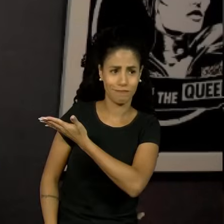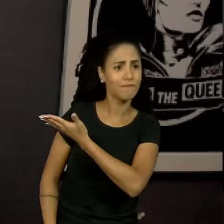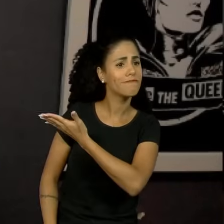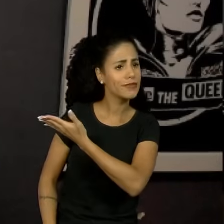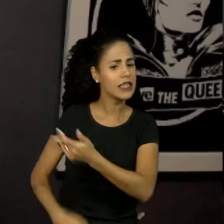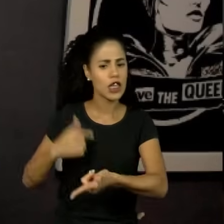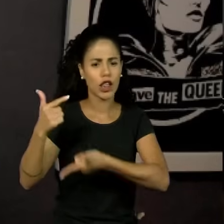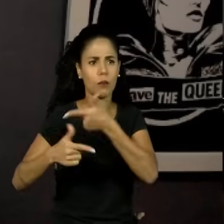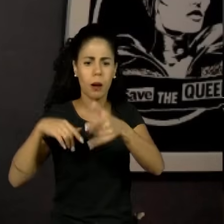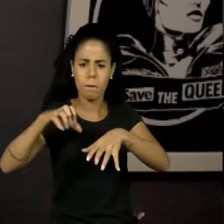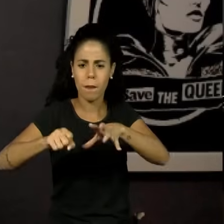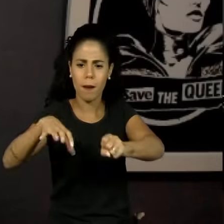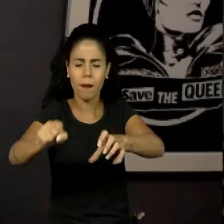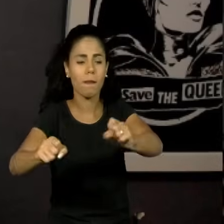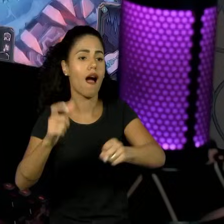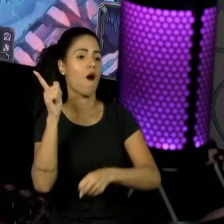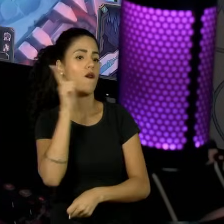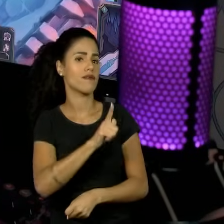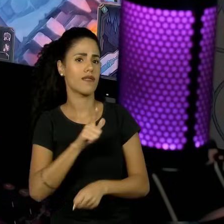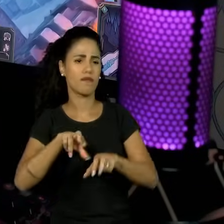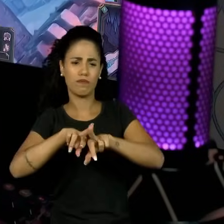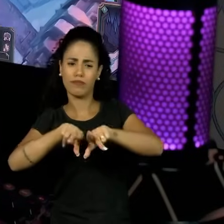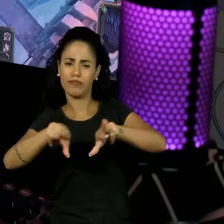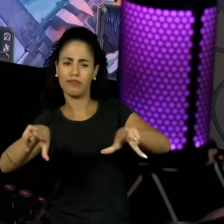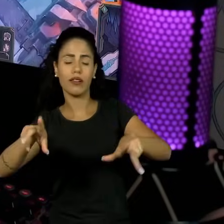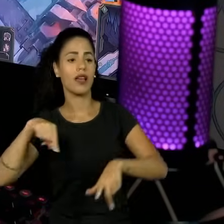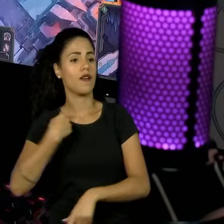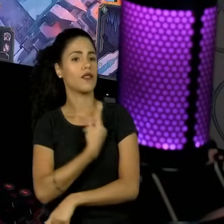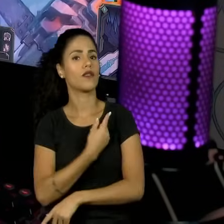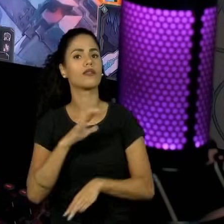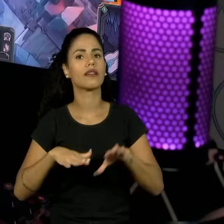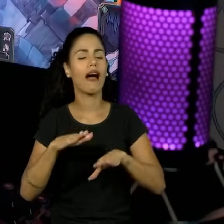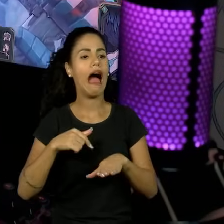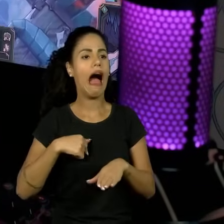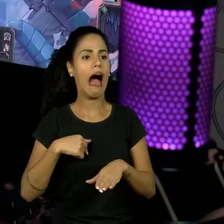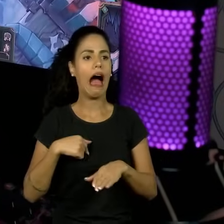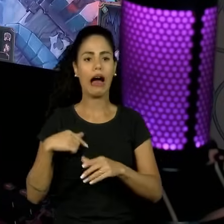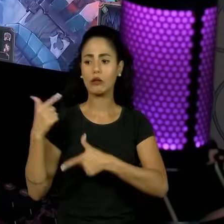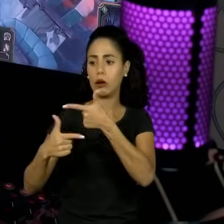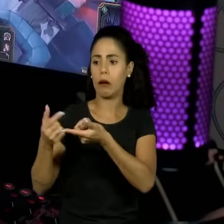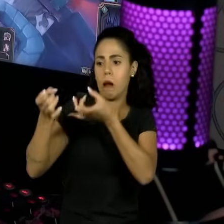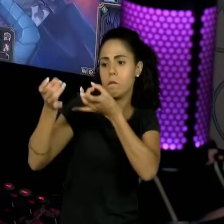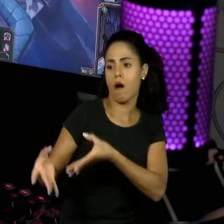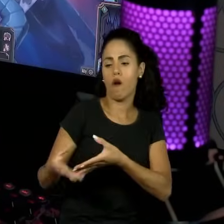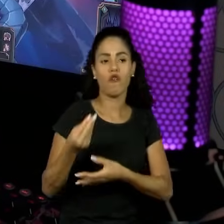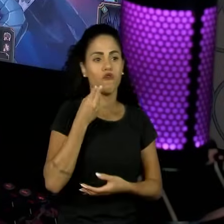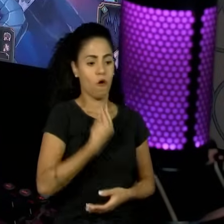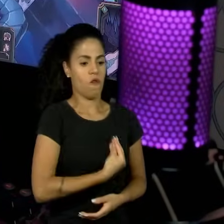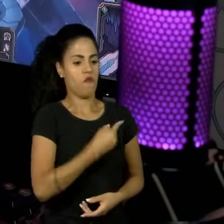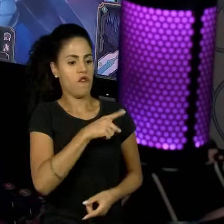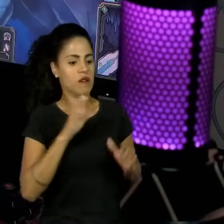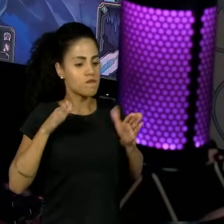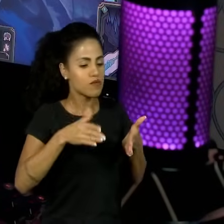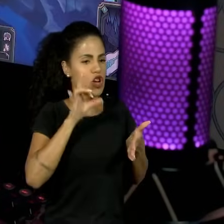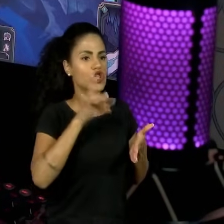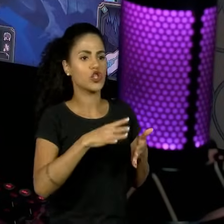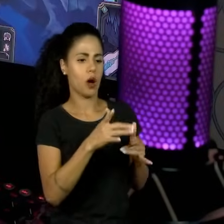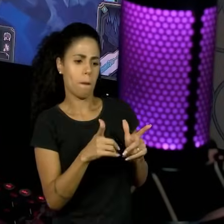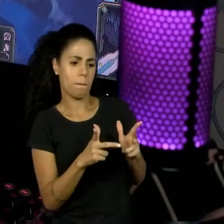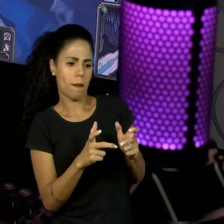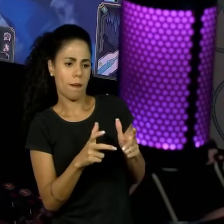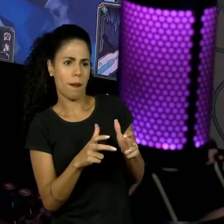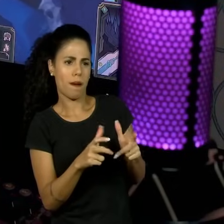está conquistando vários espaços. Tem gente que faz a besteira de, sei lá, largar um emprego para seguir o sonho como